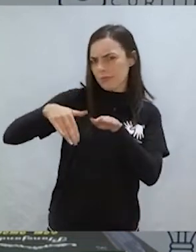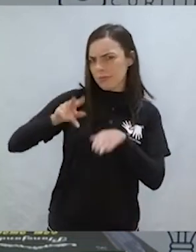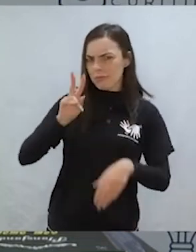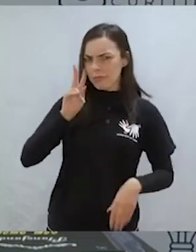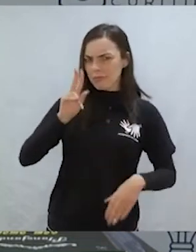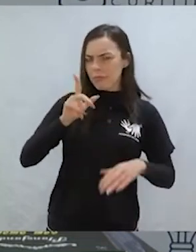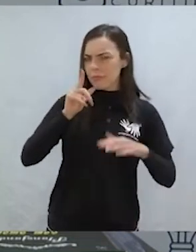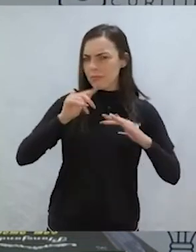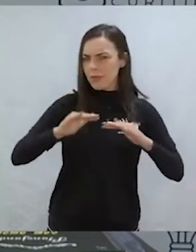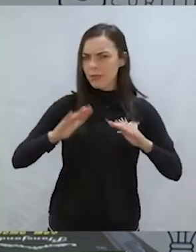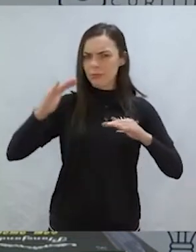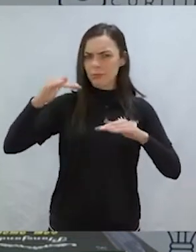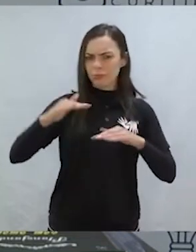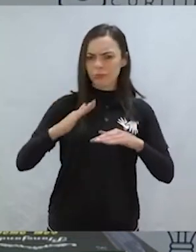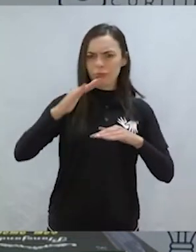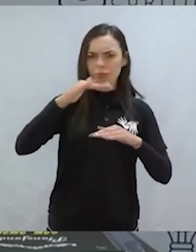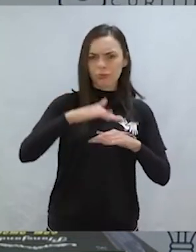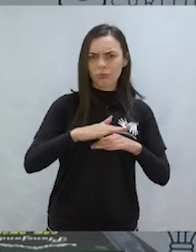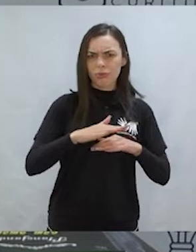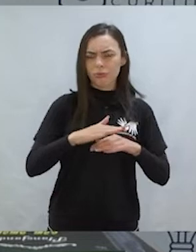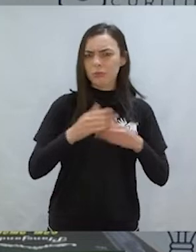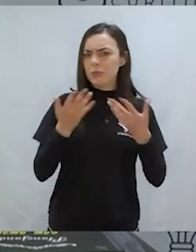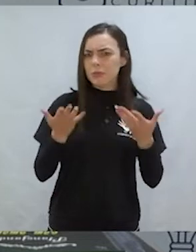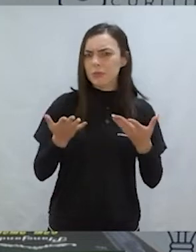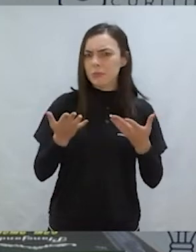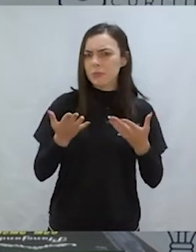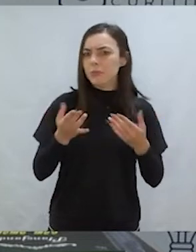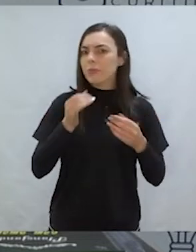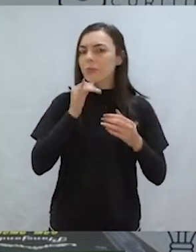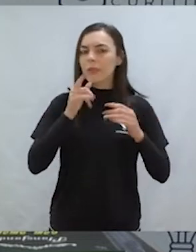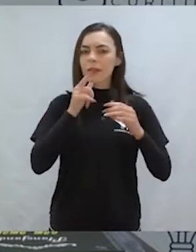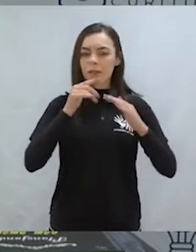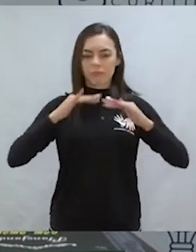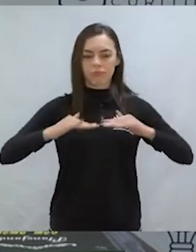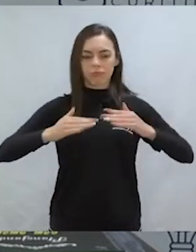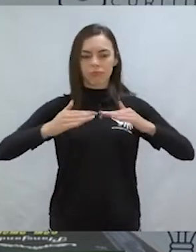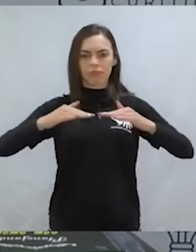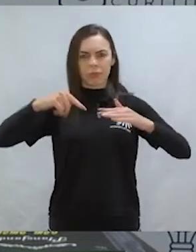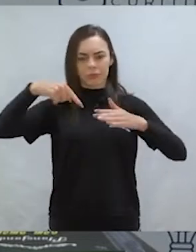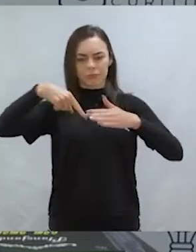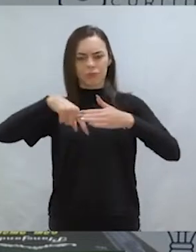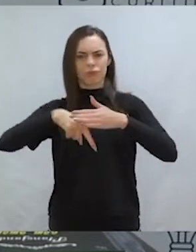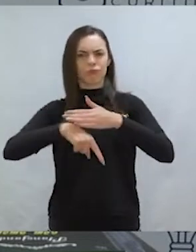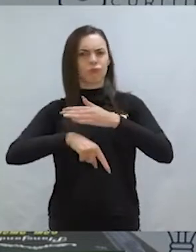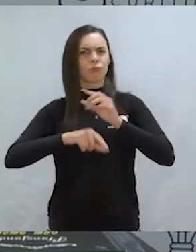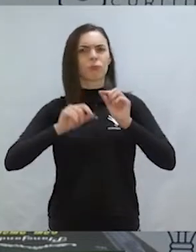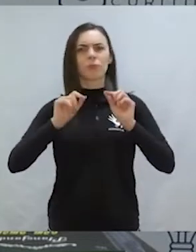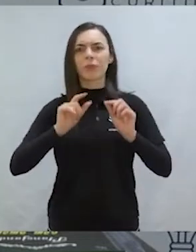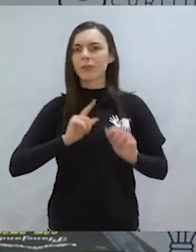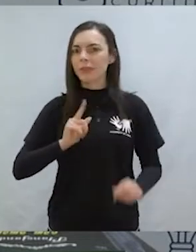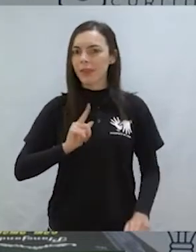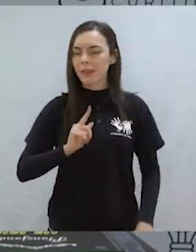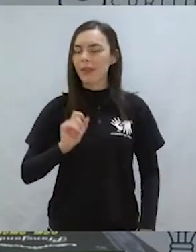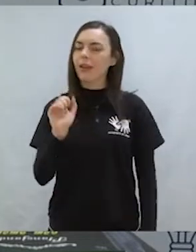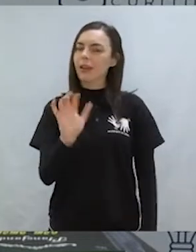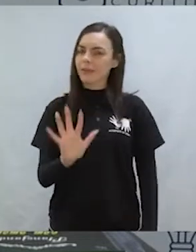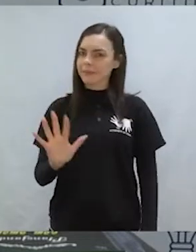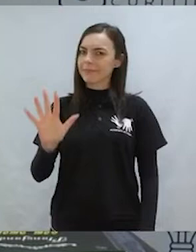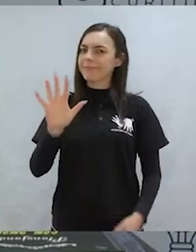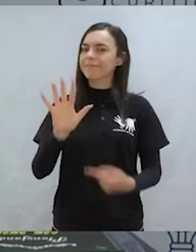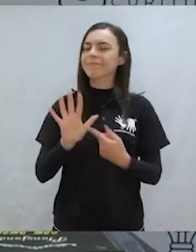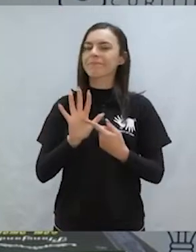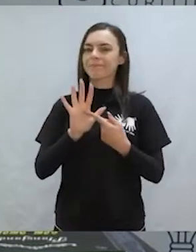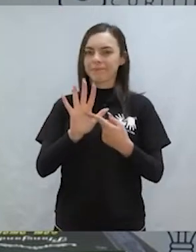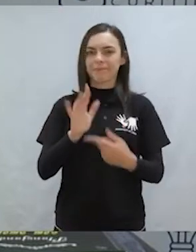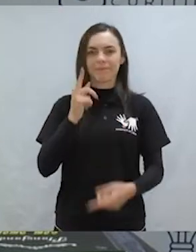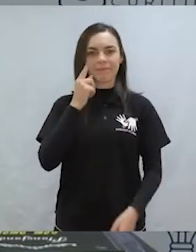As ondas do mar? E o que será que tem do fundo do mar? Eu trouxe uma